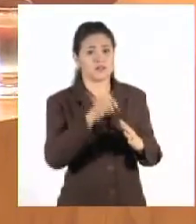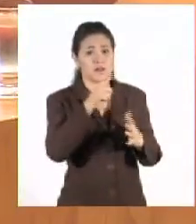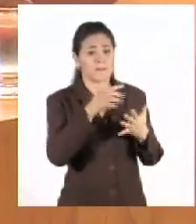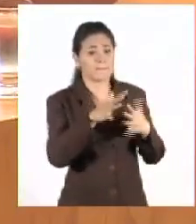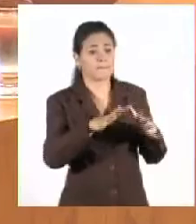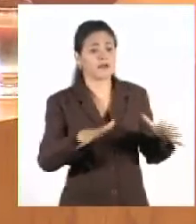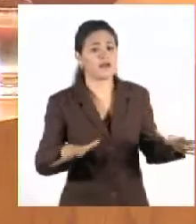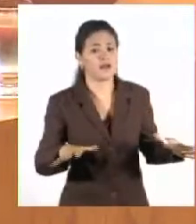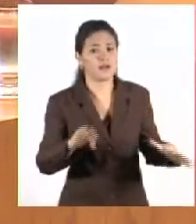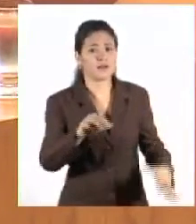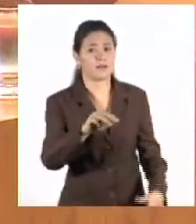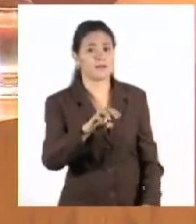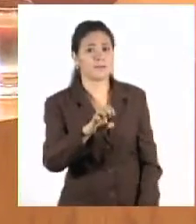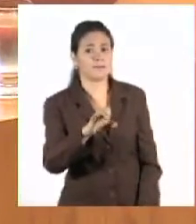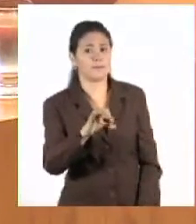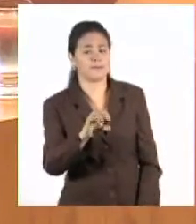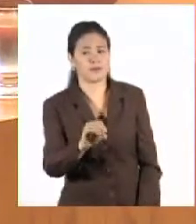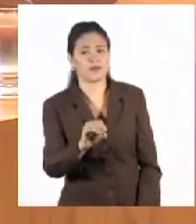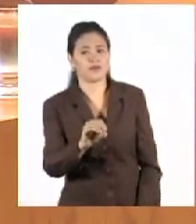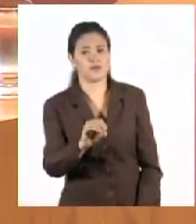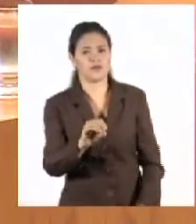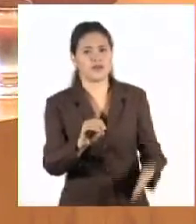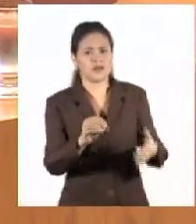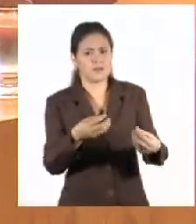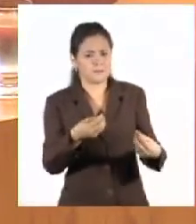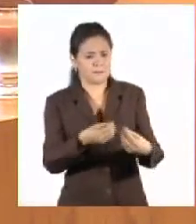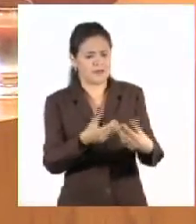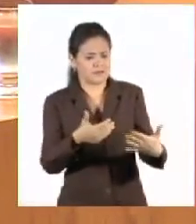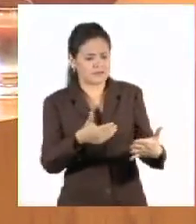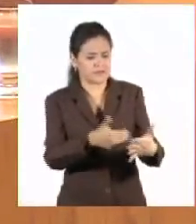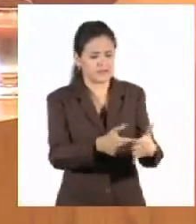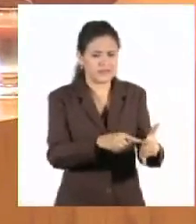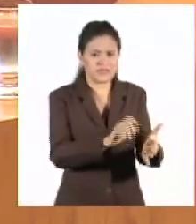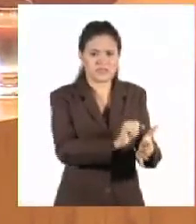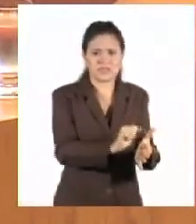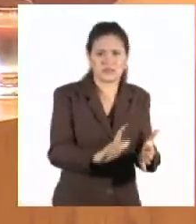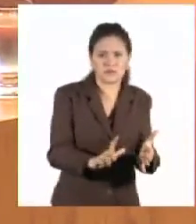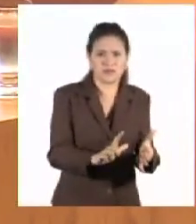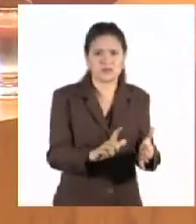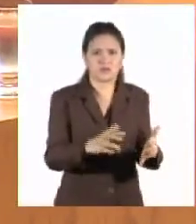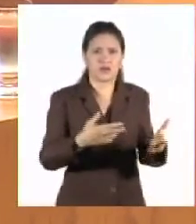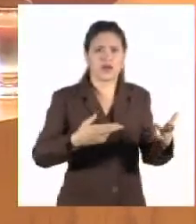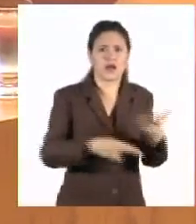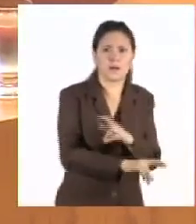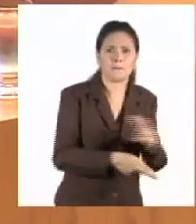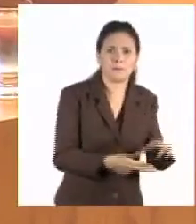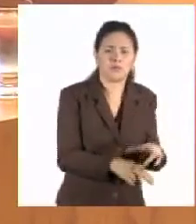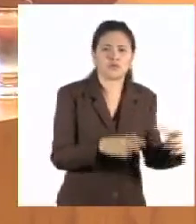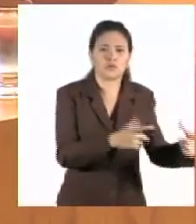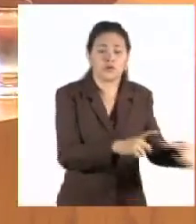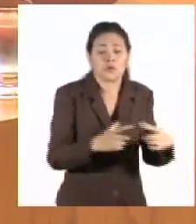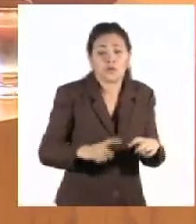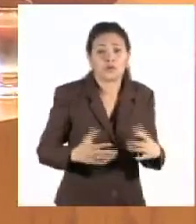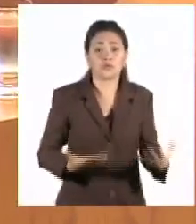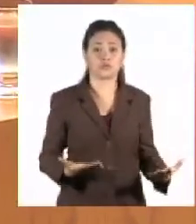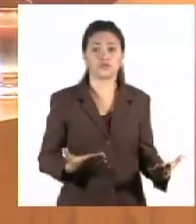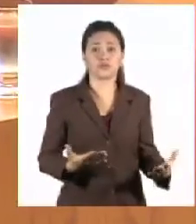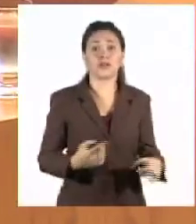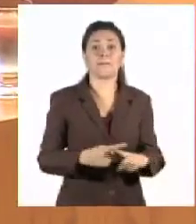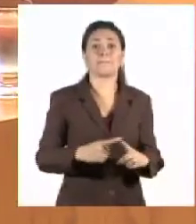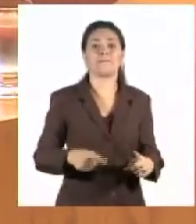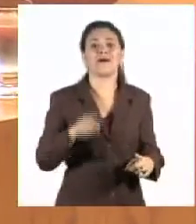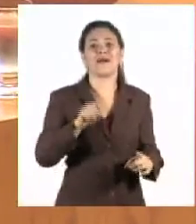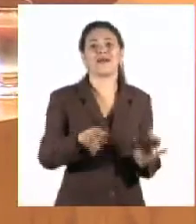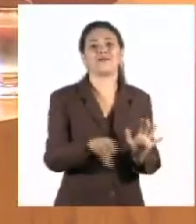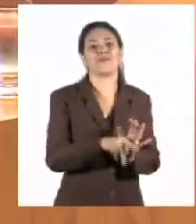no limite de São Luís, Raposa. Mas, na verdade, ali é São José de Ribamar.